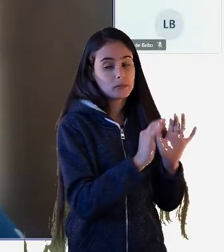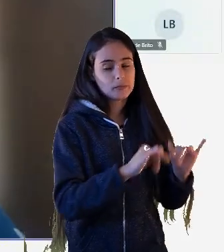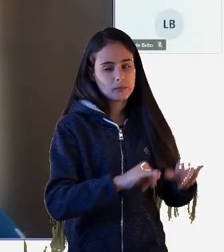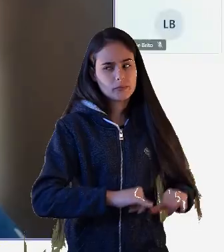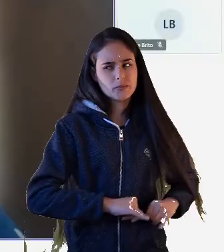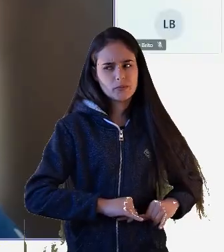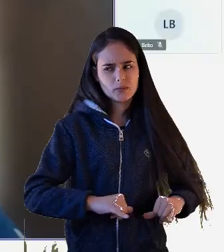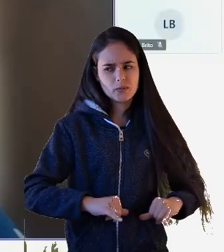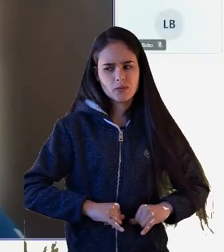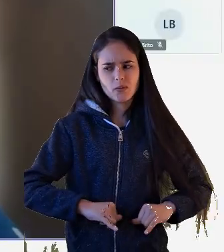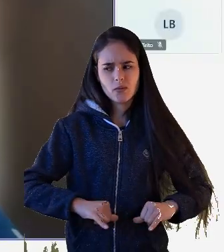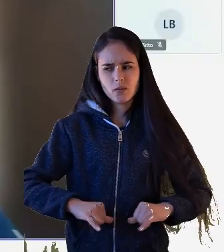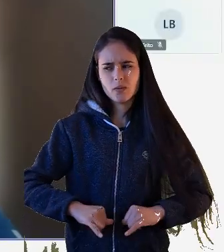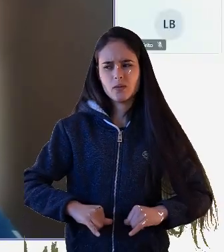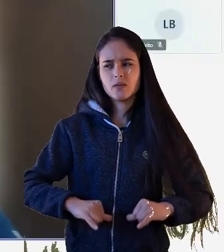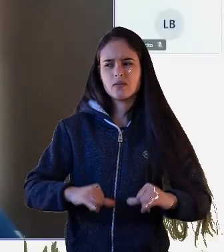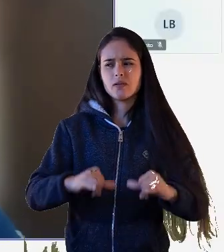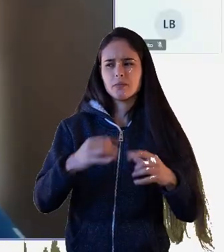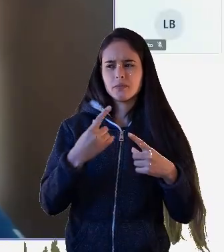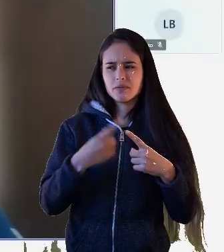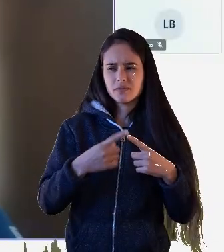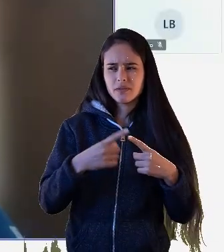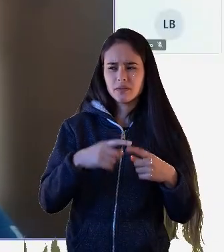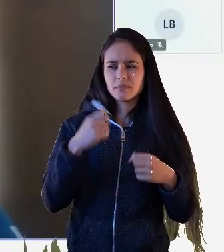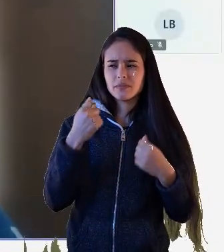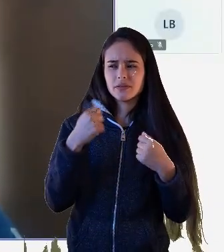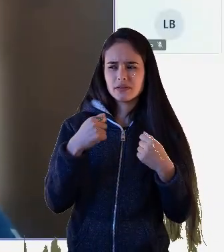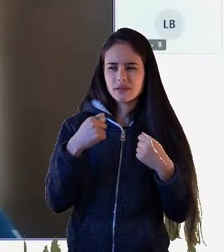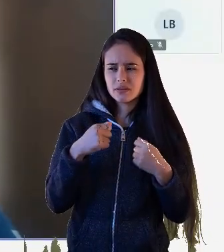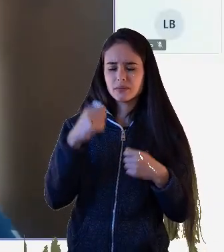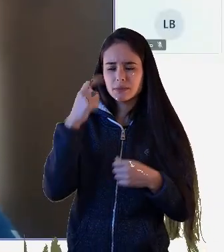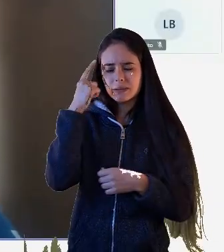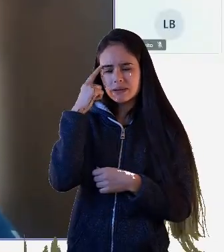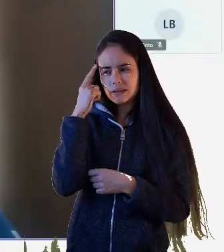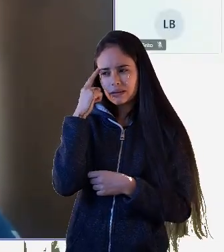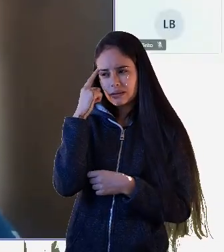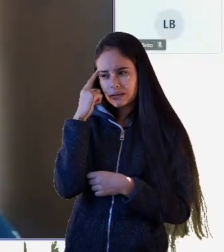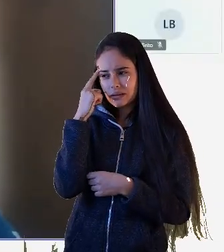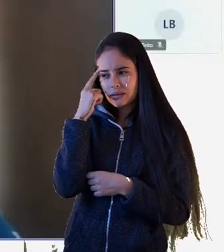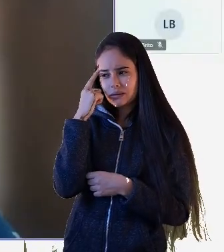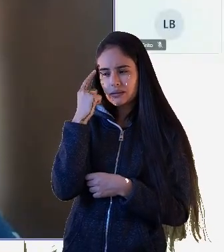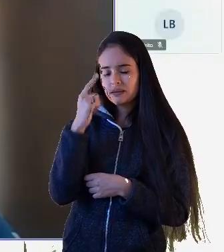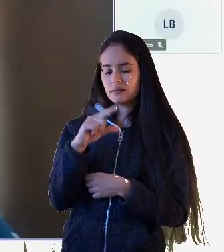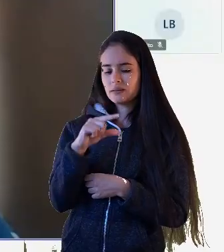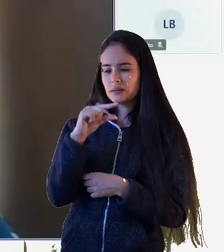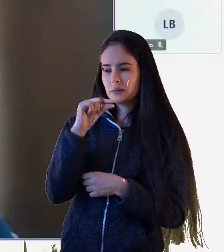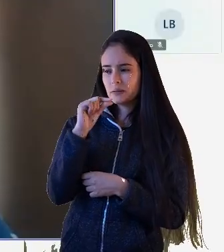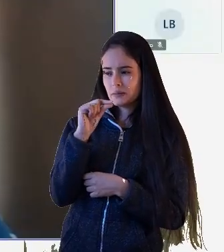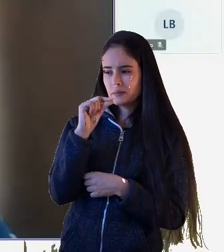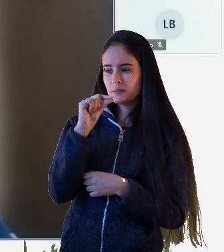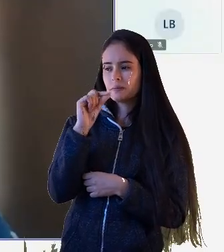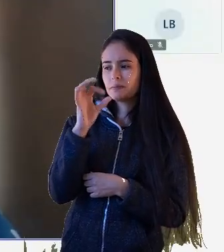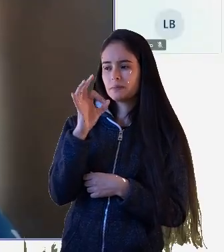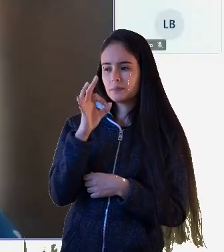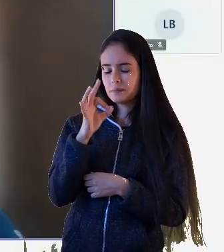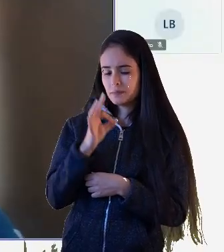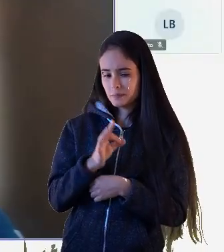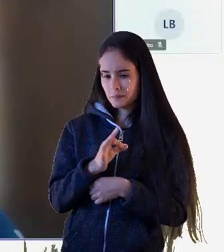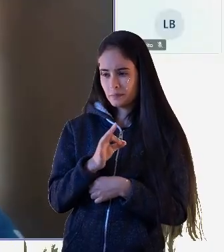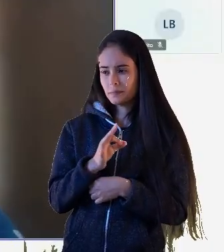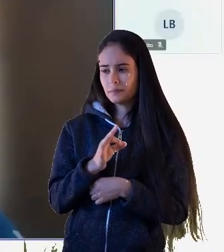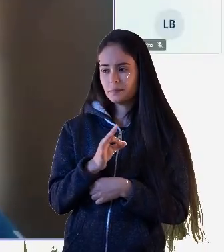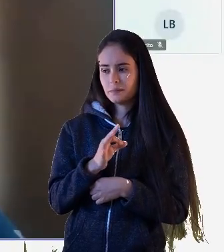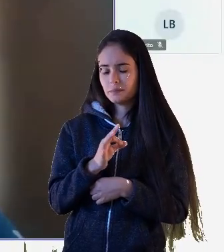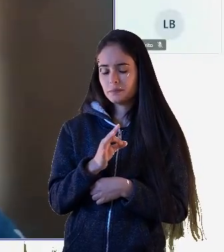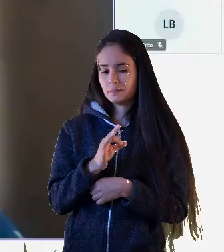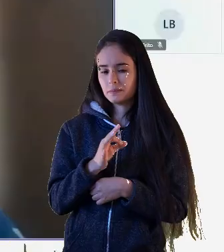mas teve que acontecer por causa das fraudes, né? Isso que é o mais triste. Então, eu sempre, quando os meninos estão muito nervosos, né, lá na banca, eu falo, gente,